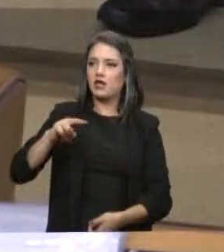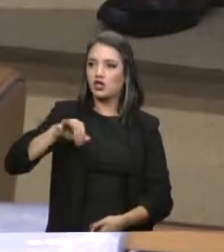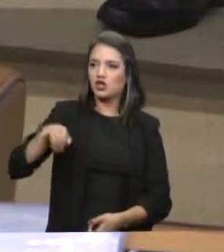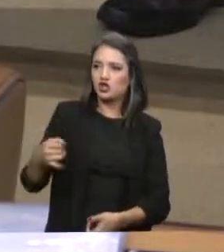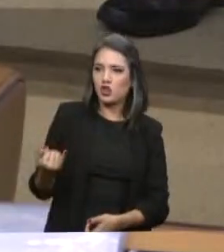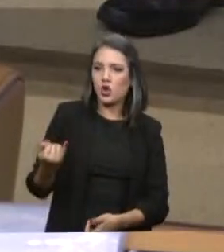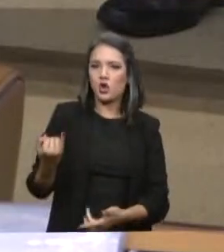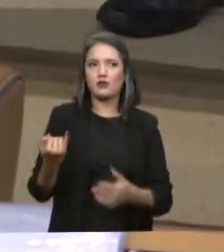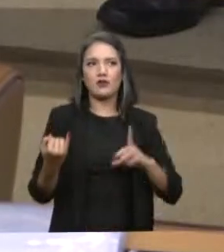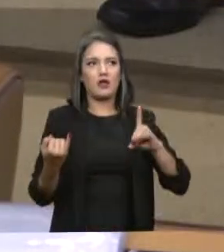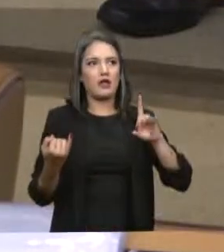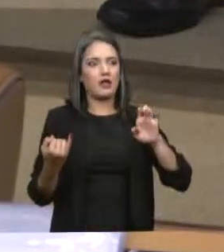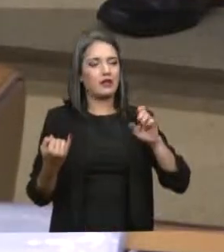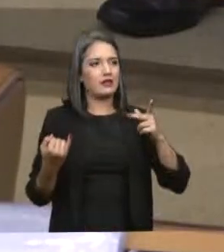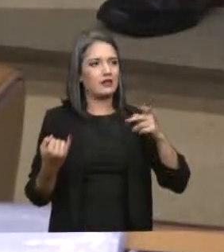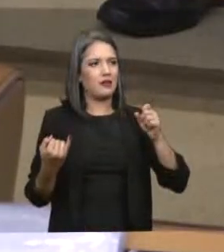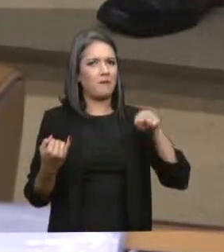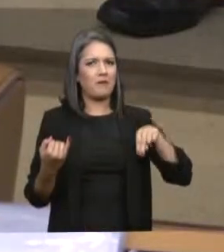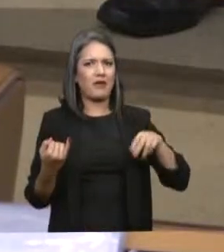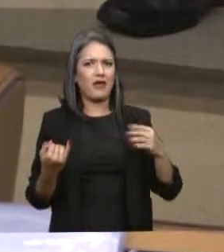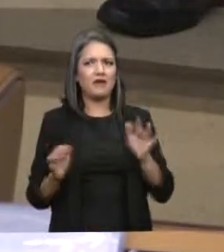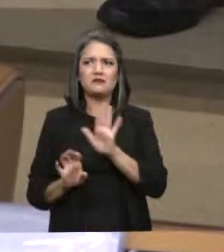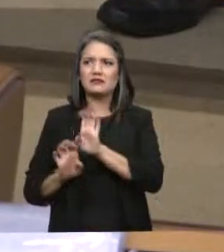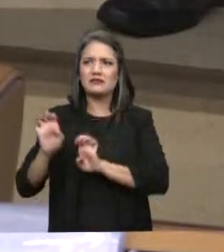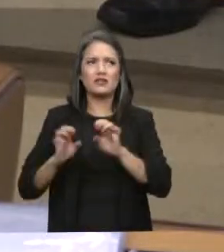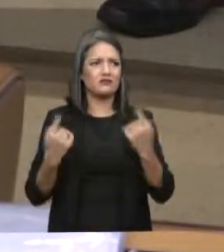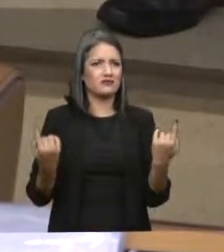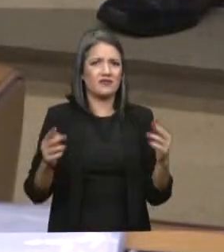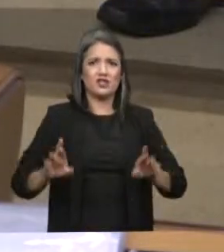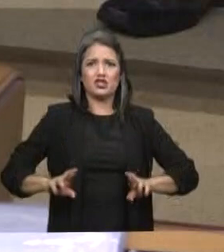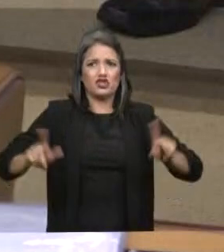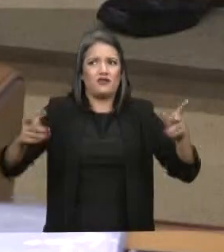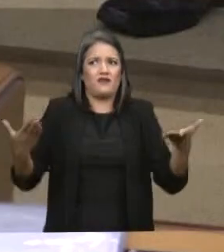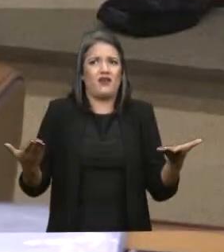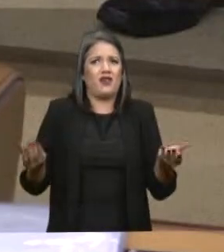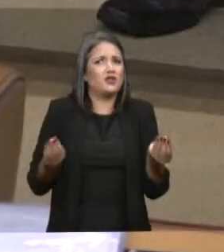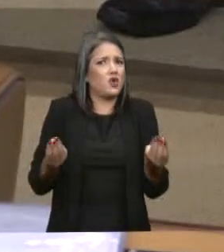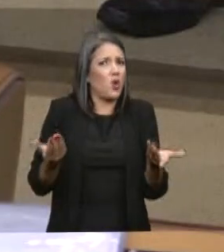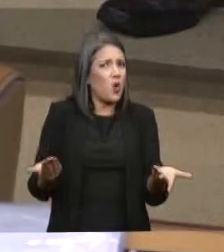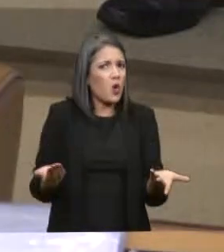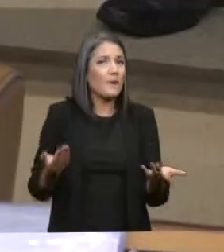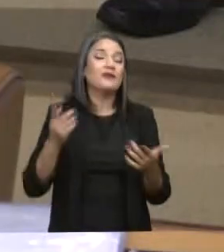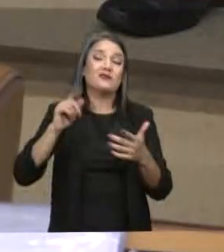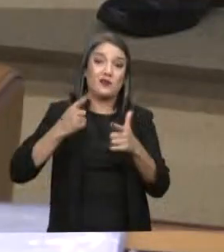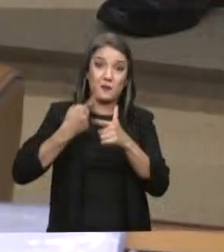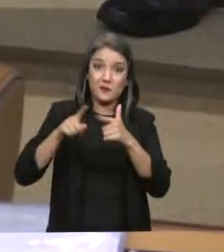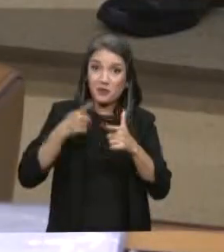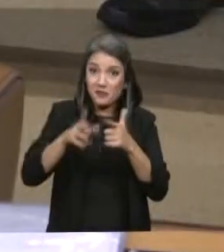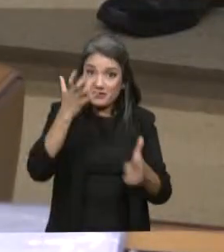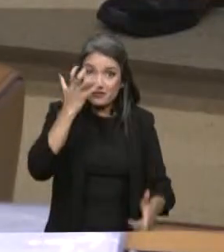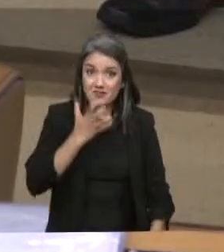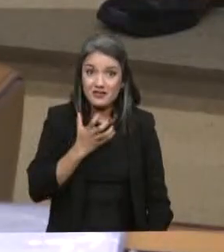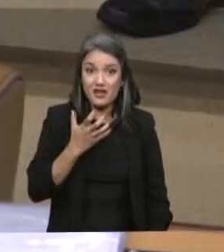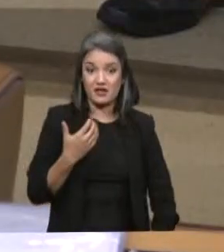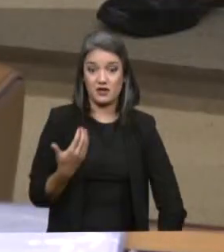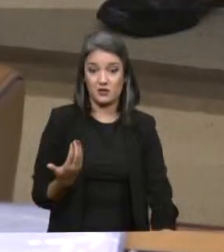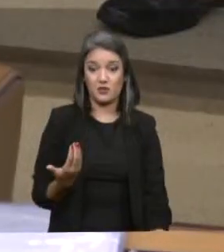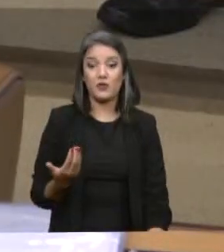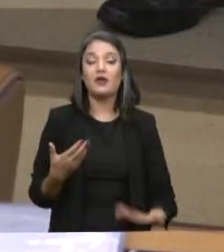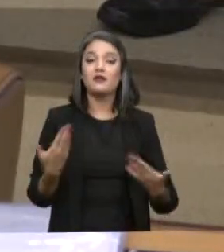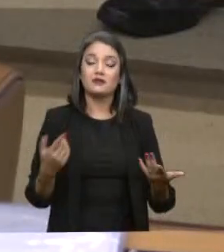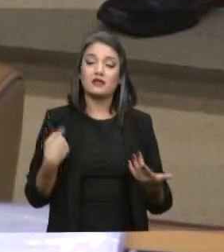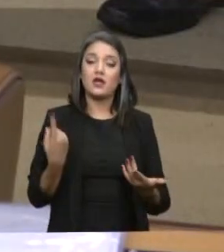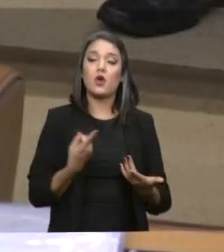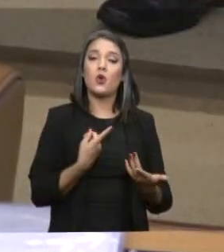CNJ e do bem por exemplo que é um problema sério se quer nós sabemos esse dado da